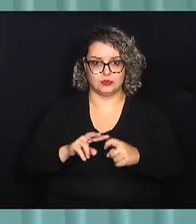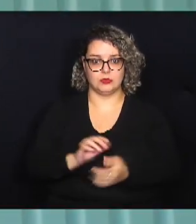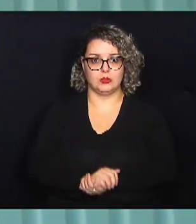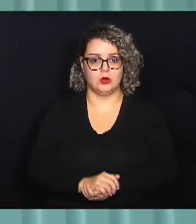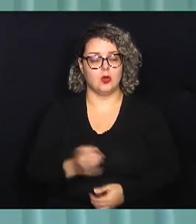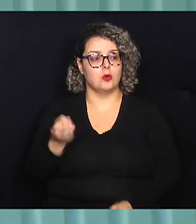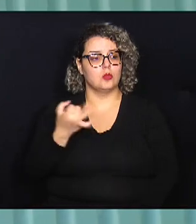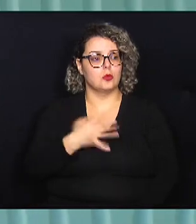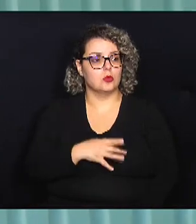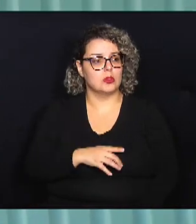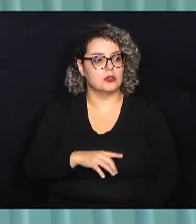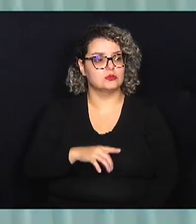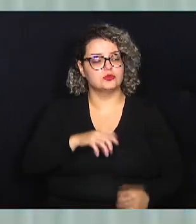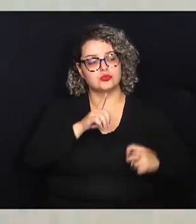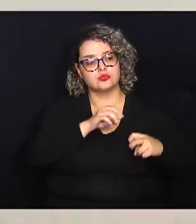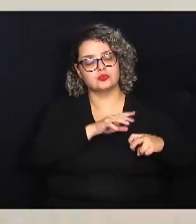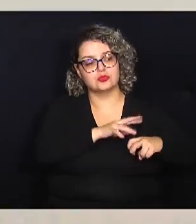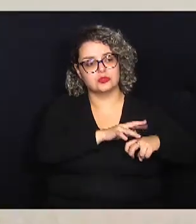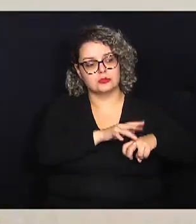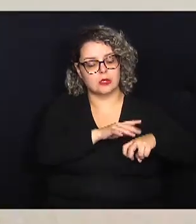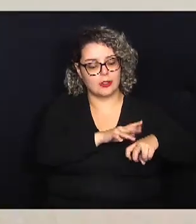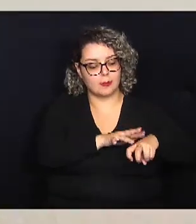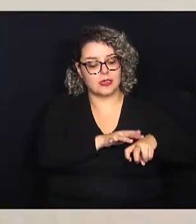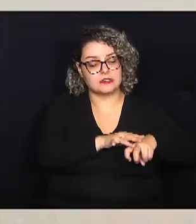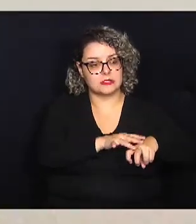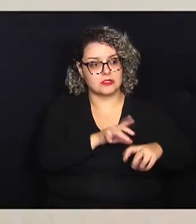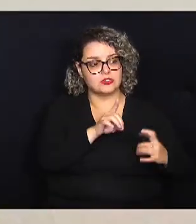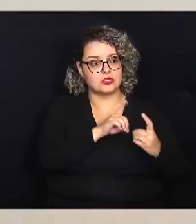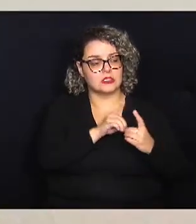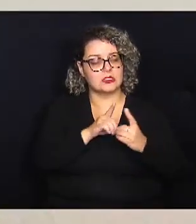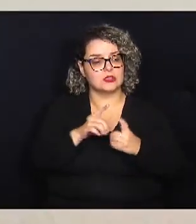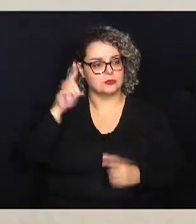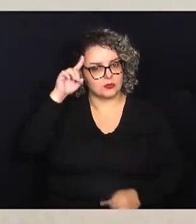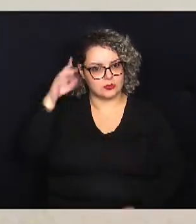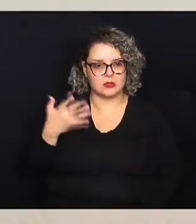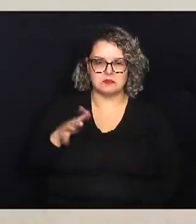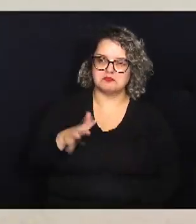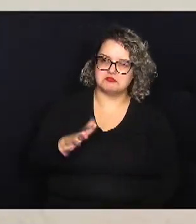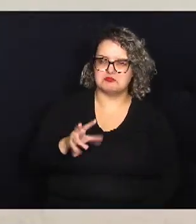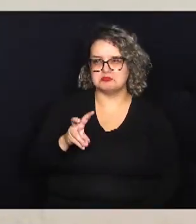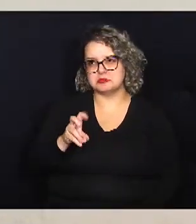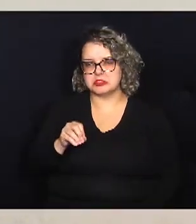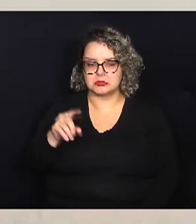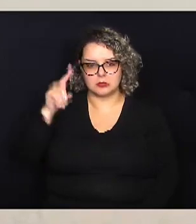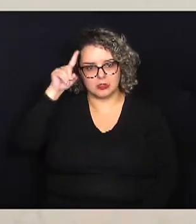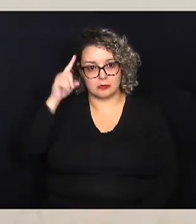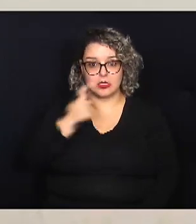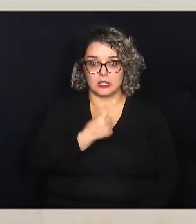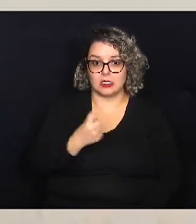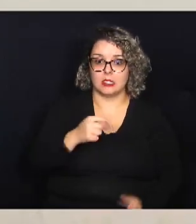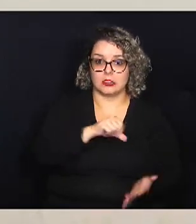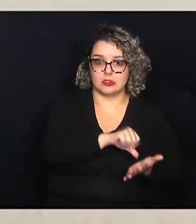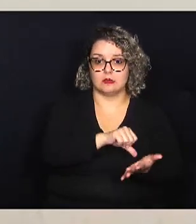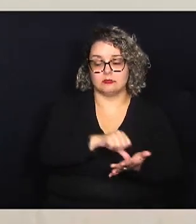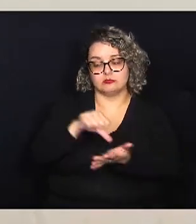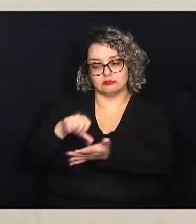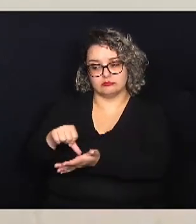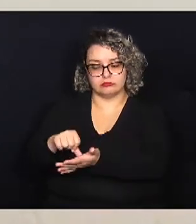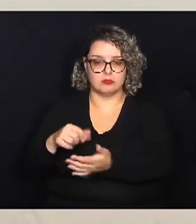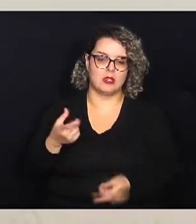são atendidos por dia, mais ou menos em média? Em média, 50 animais por dia por unidade. Isso varia